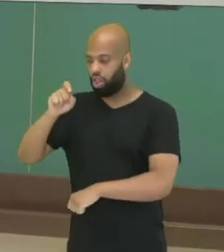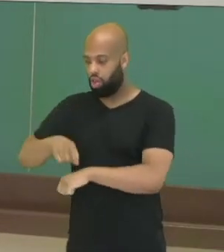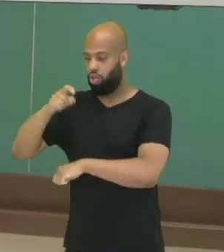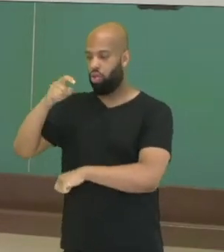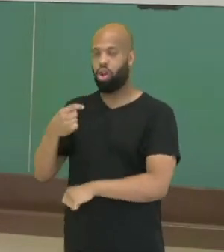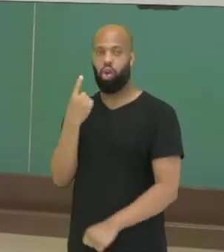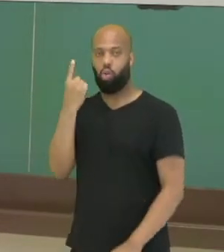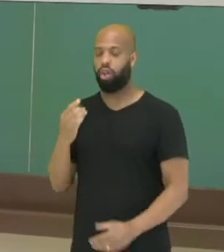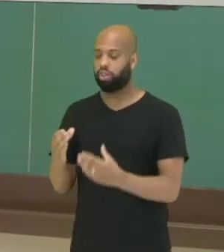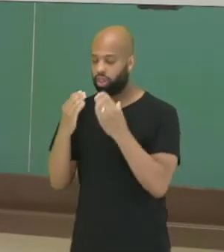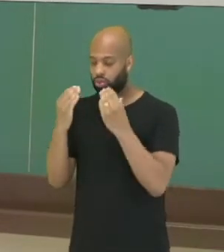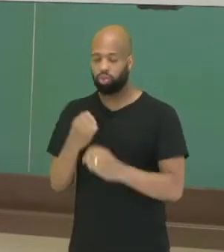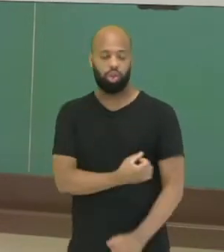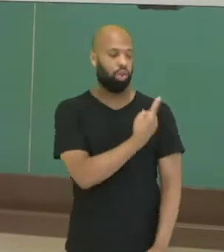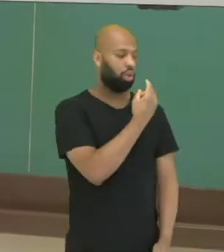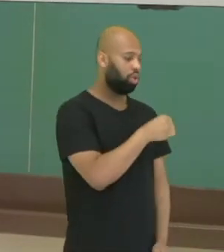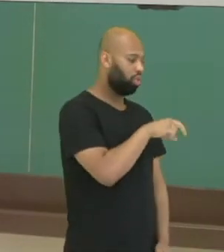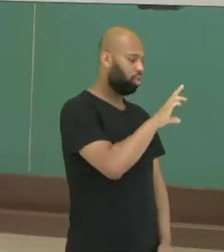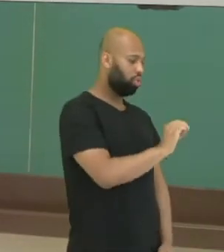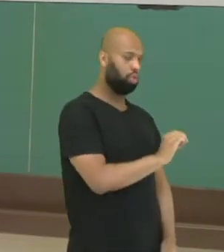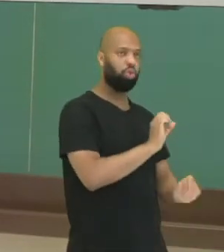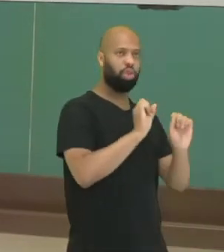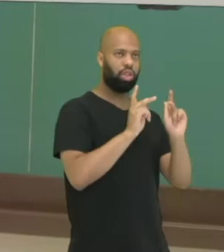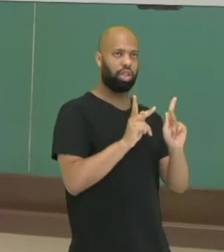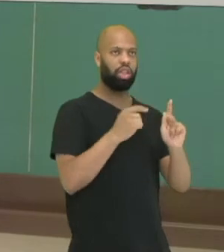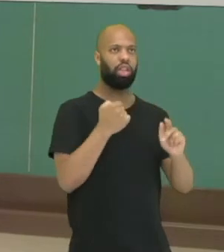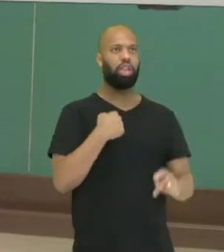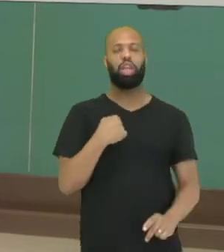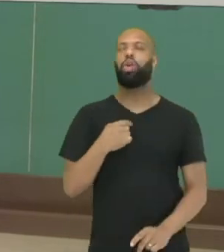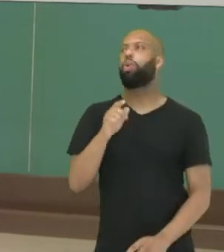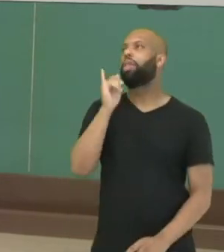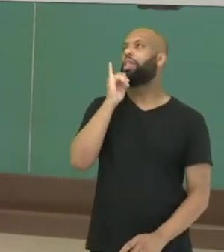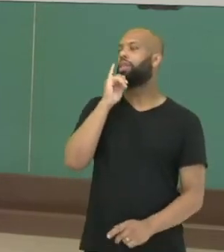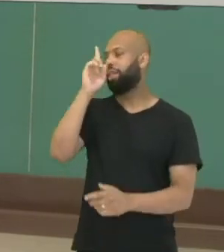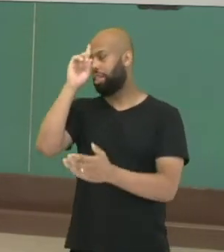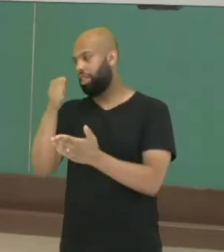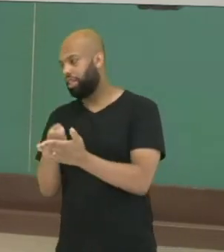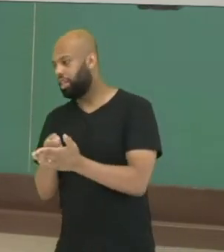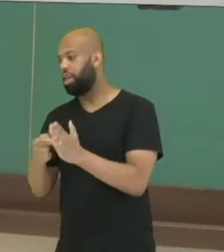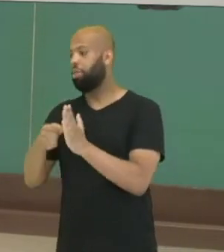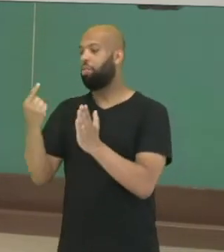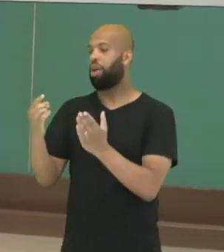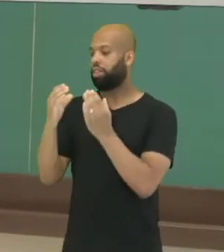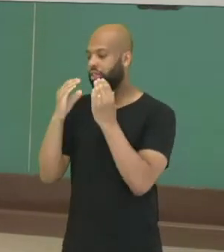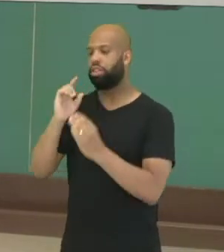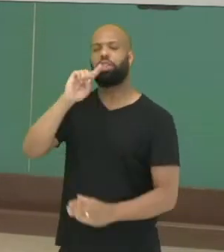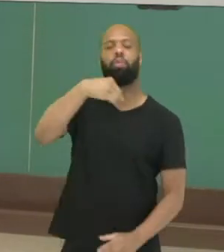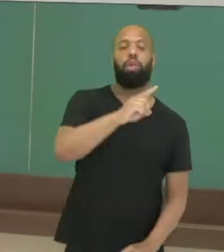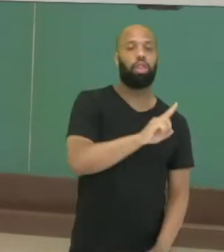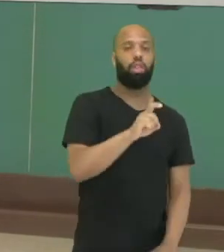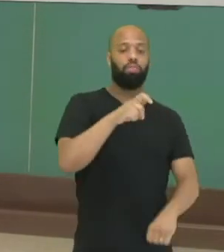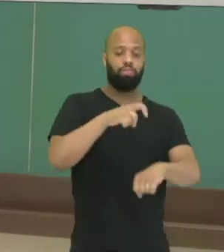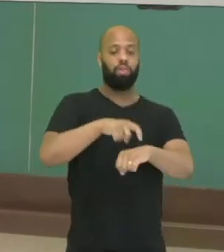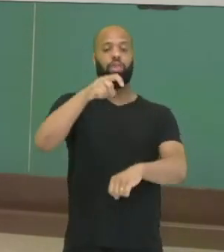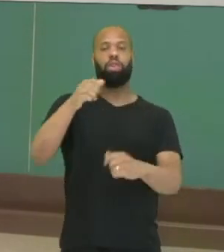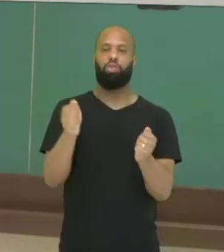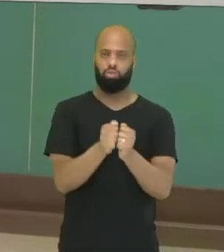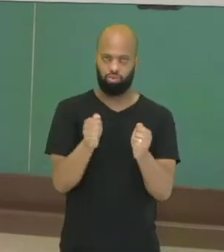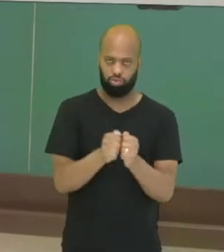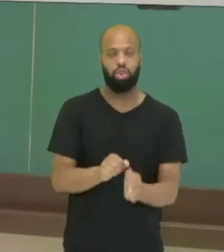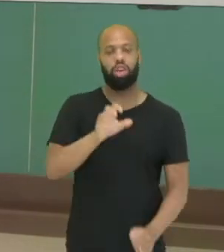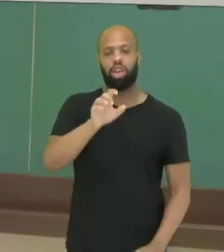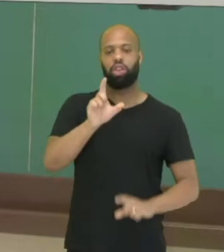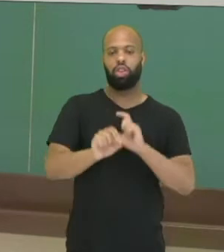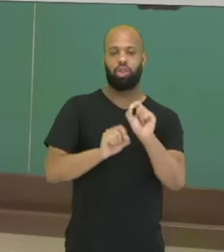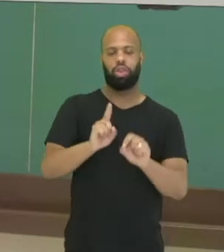sanduíche e o suco. Né? Eu não vou ficar decidindo primeiro o sanduíche e depois. Não, é na hora. Eu quero isso e